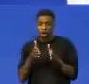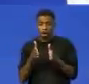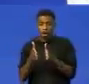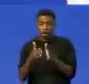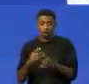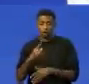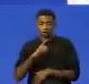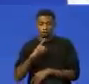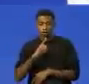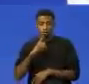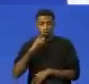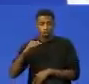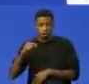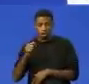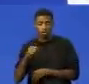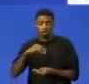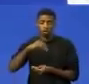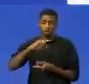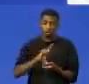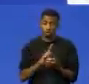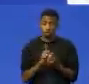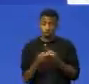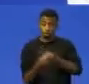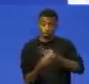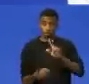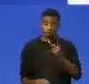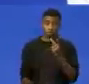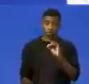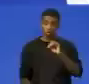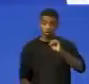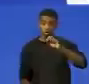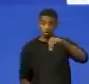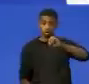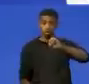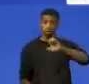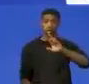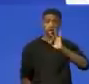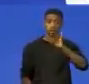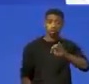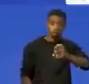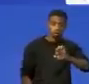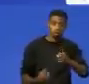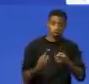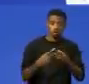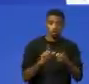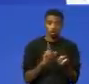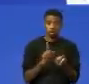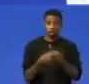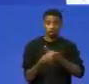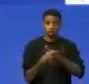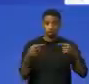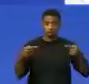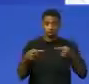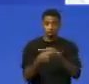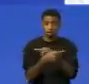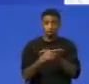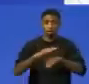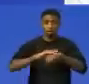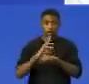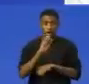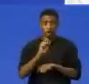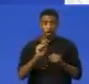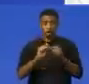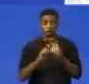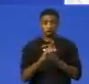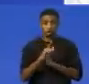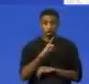água potável, quer dizer, no sentido contrário da osmose normal. Então, a resposta é sentidos opostos e maior intensidade da